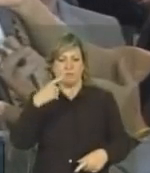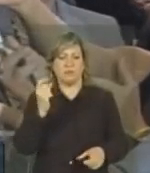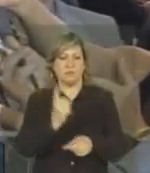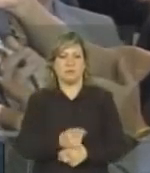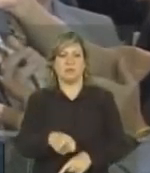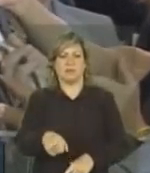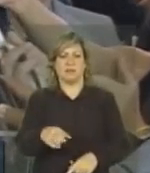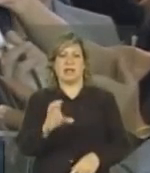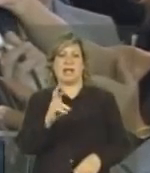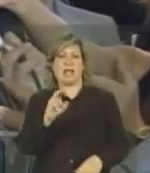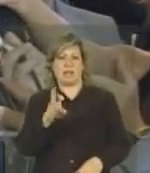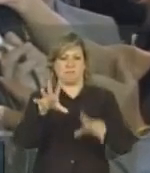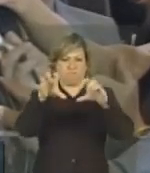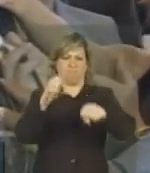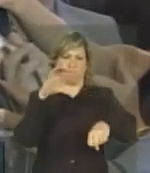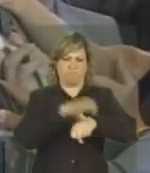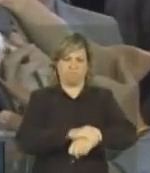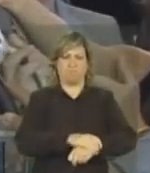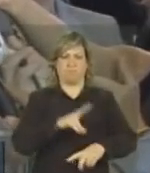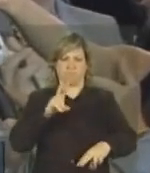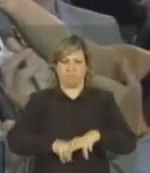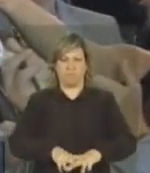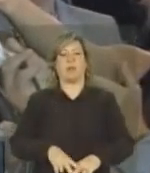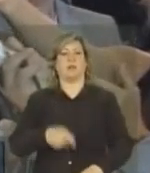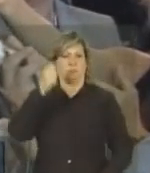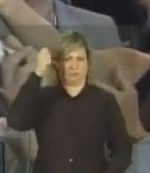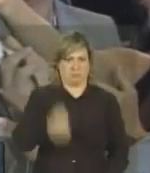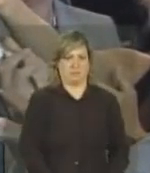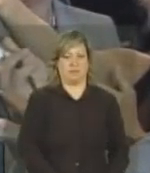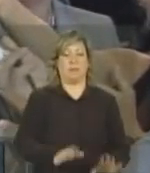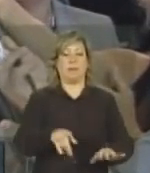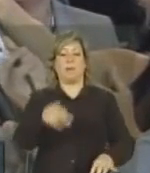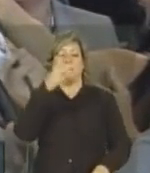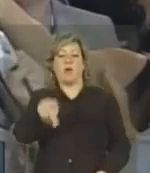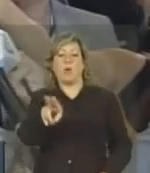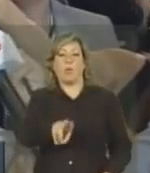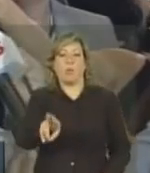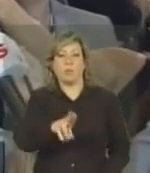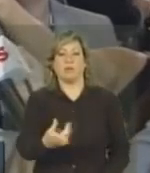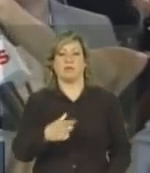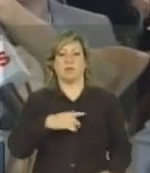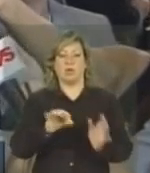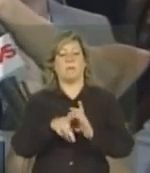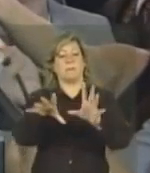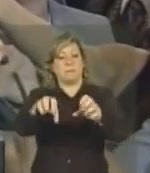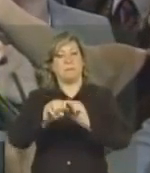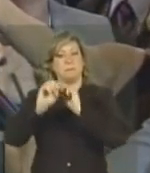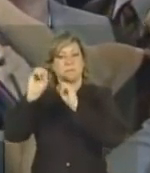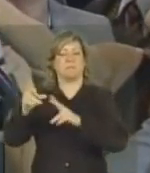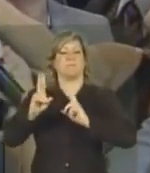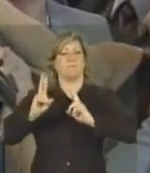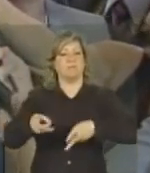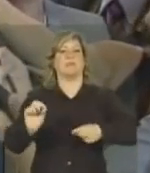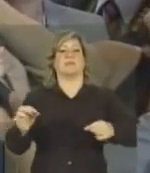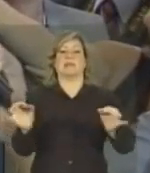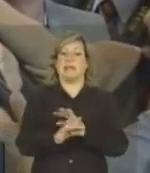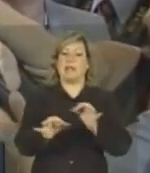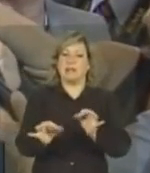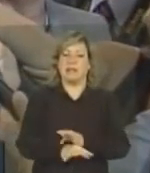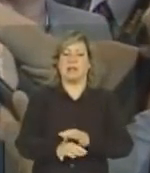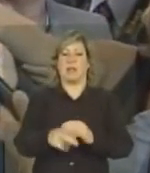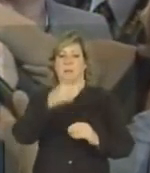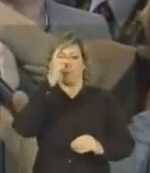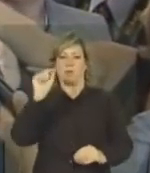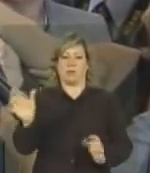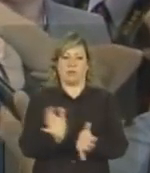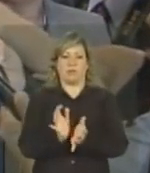organizações criminosas. Ali nós vamos ter que atuar com bastante vigor. O usuário dependente químico, ele terá que ser tratado naturalmente como uma pessoa